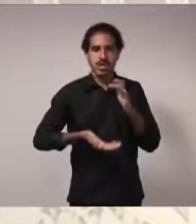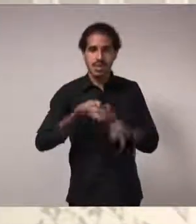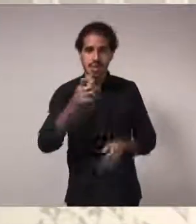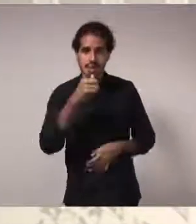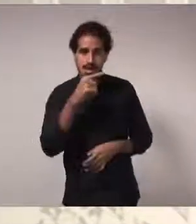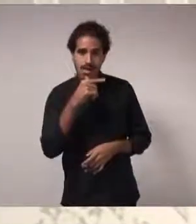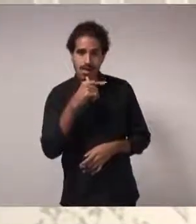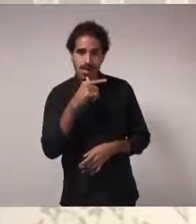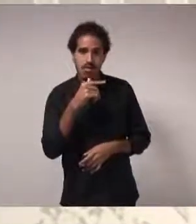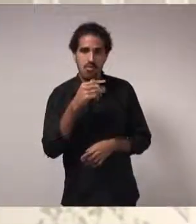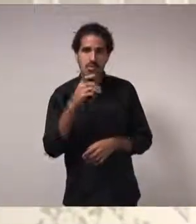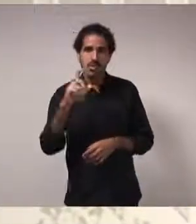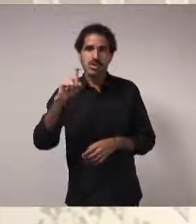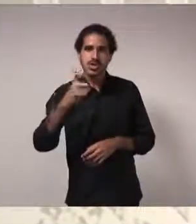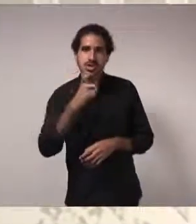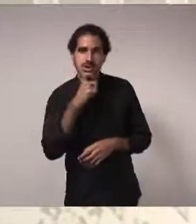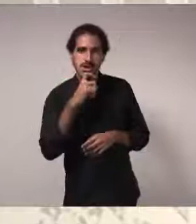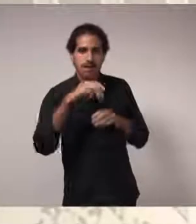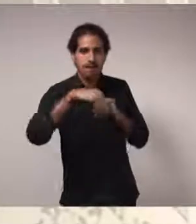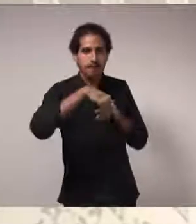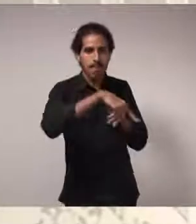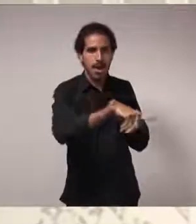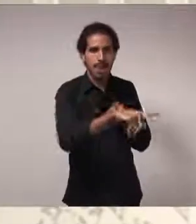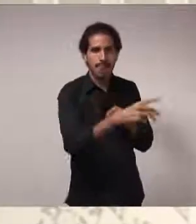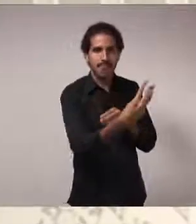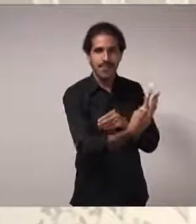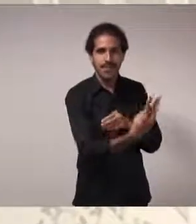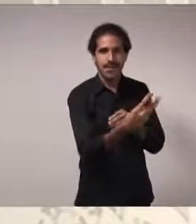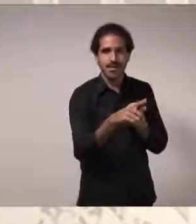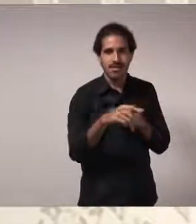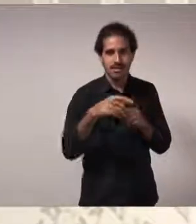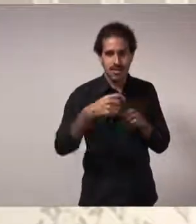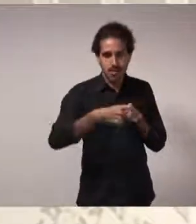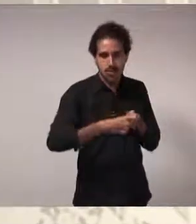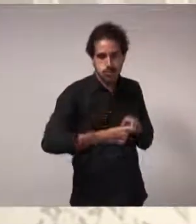eu estou produzindo lá no anexo 4 e levar para o anexo 3. Aí isso envolve